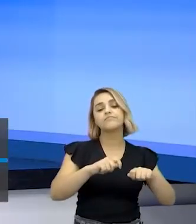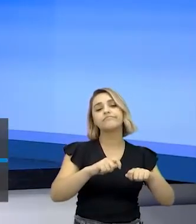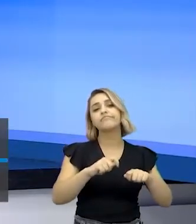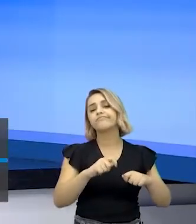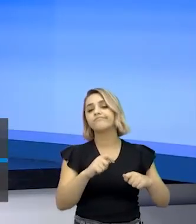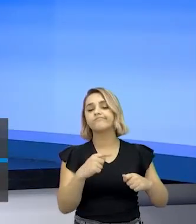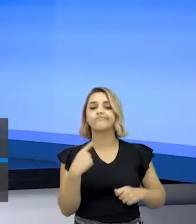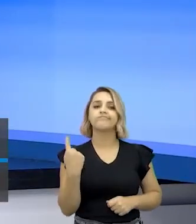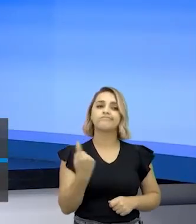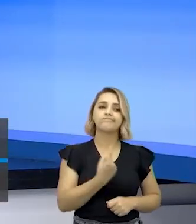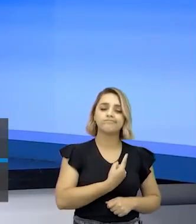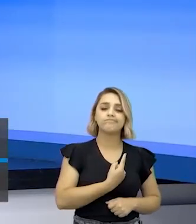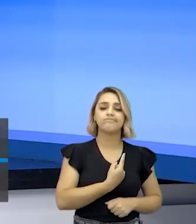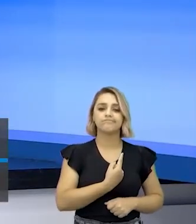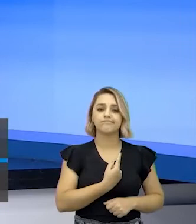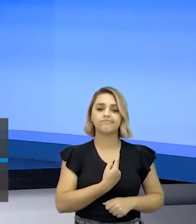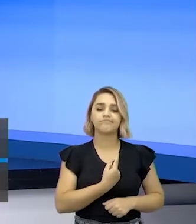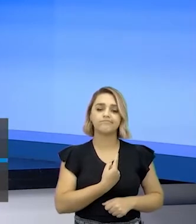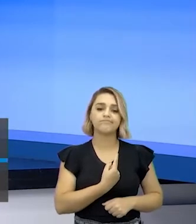gente